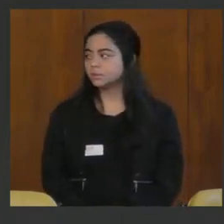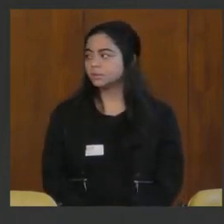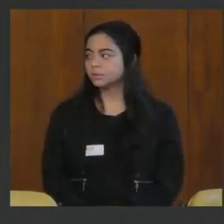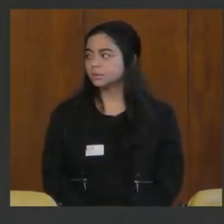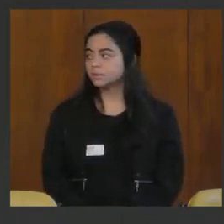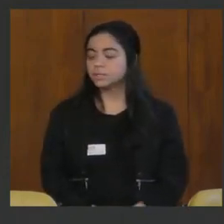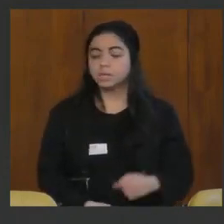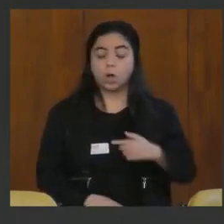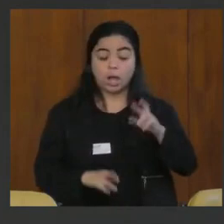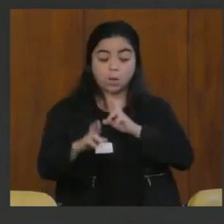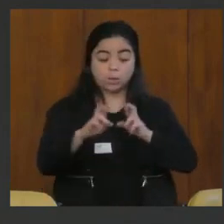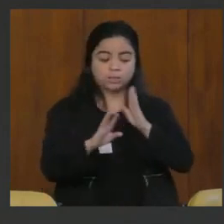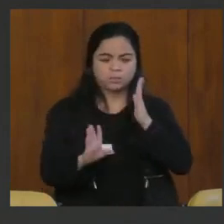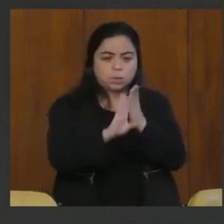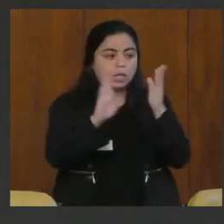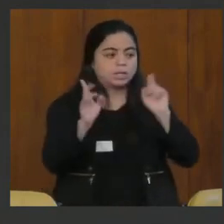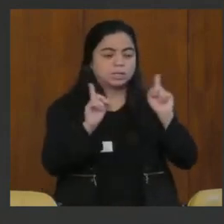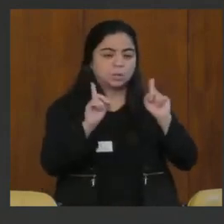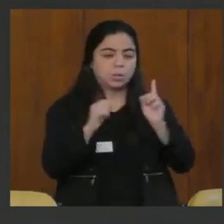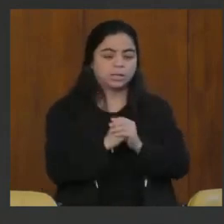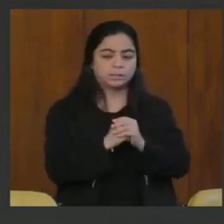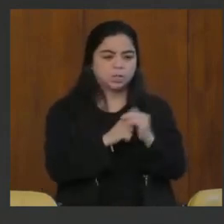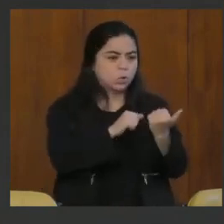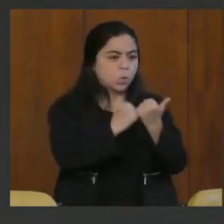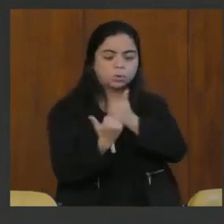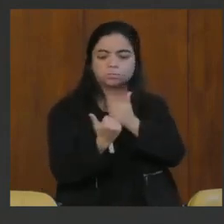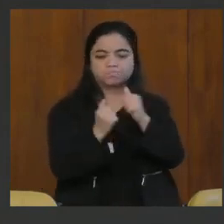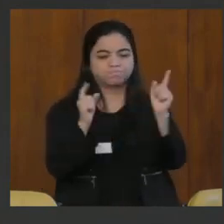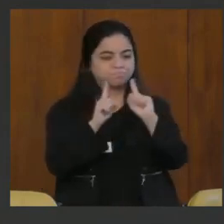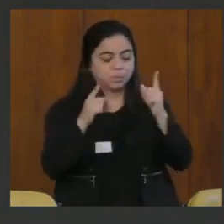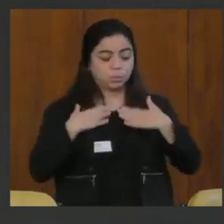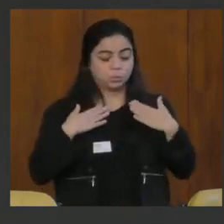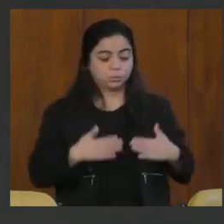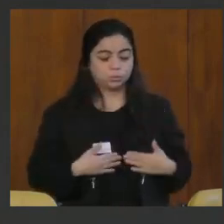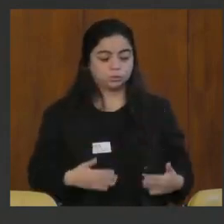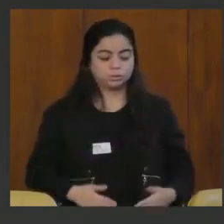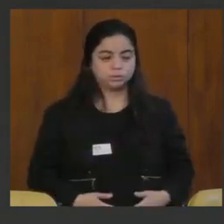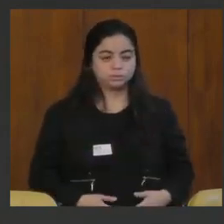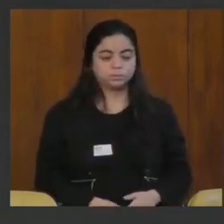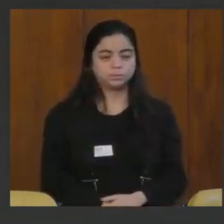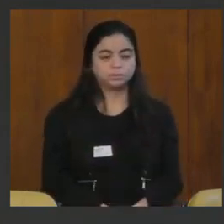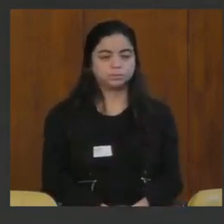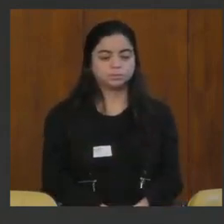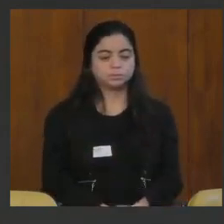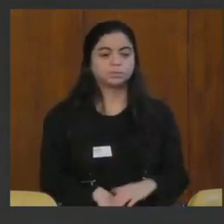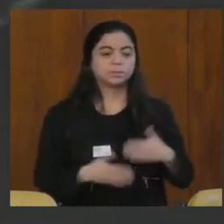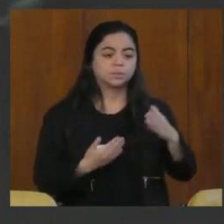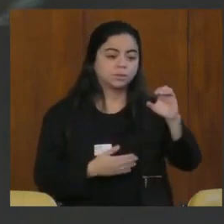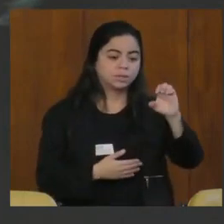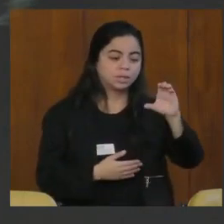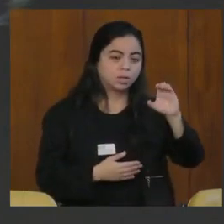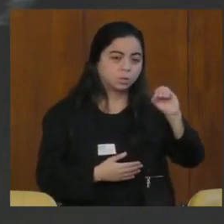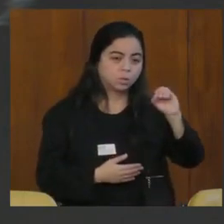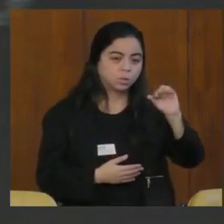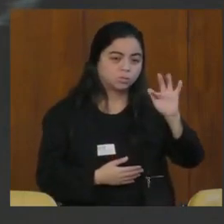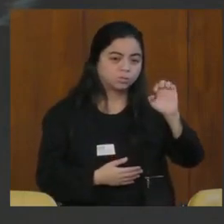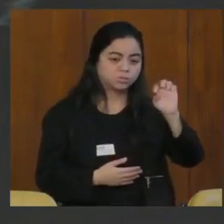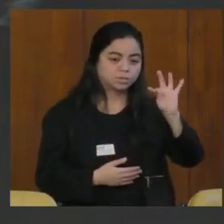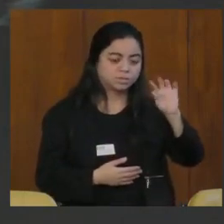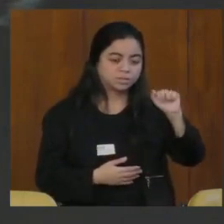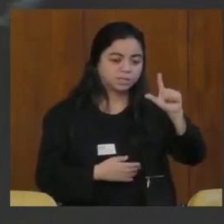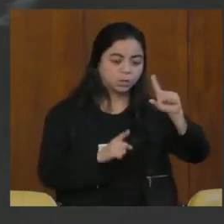é um exame, não é o diagnóstico. Não substitui nada do exame físico de uma criança. Então, o eco fetal,